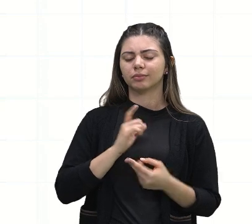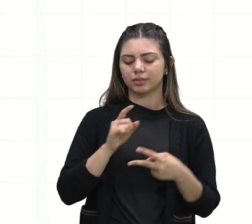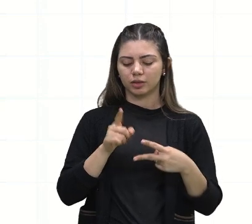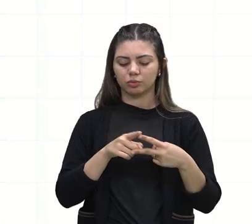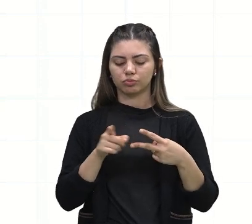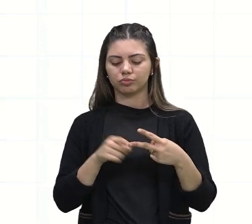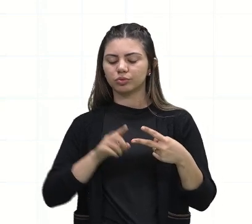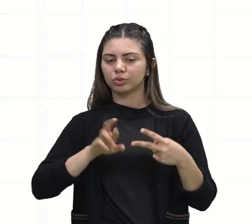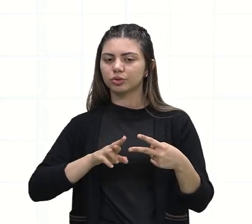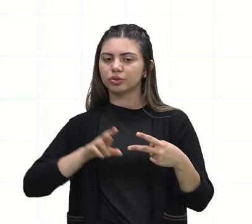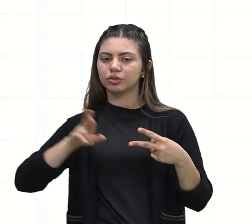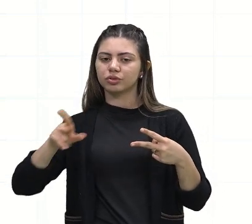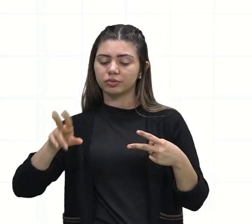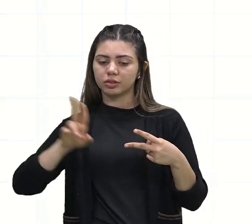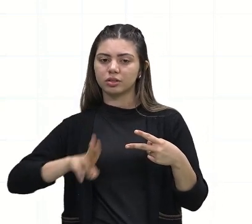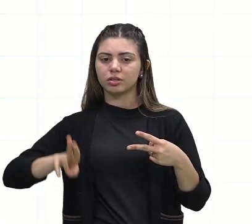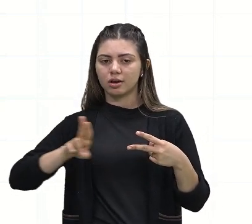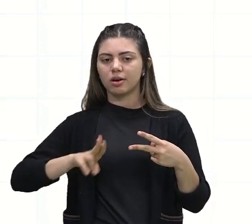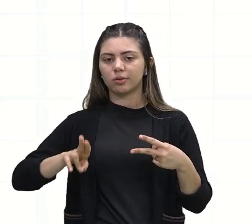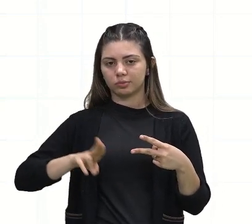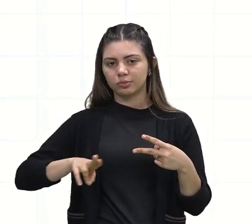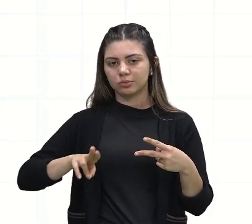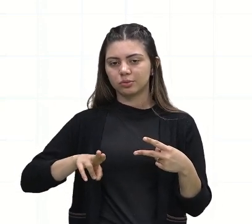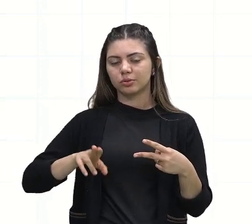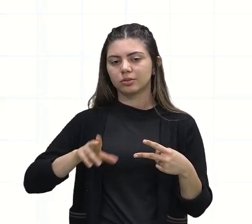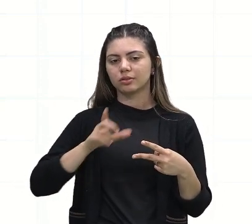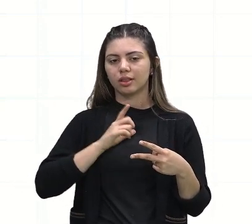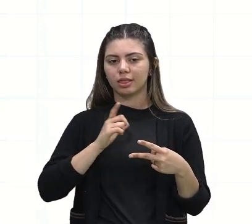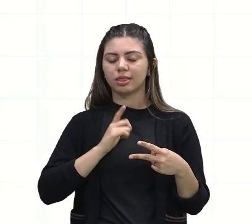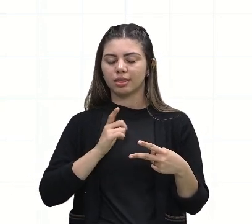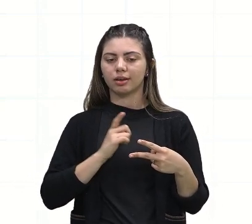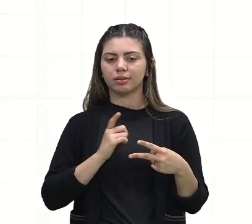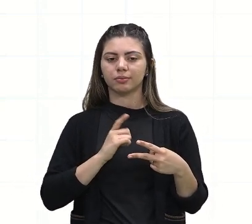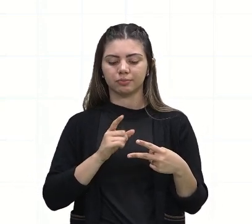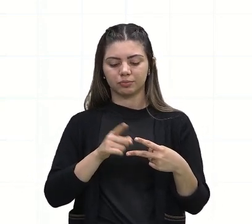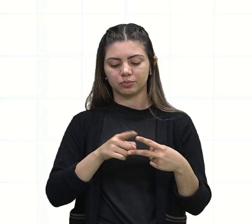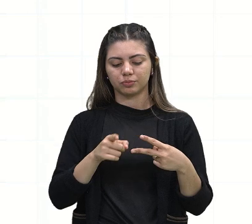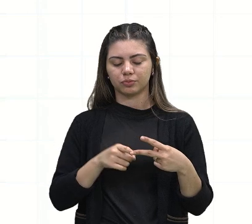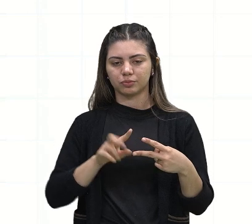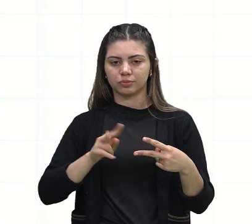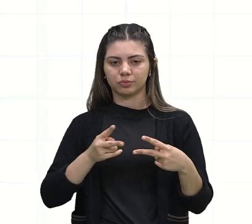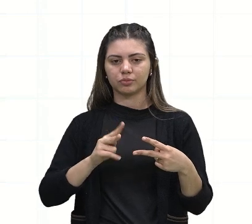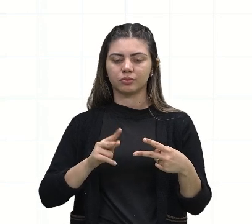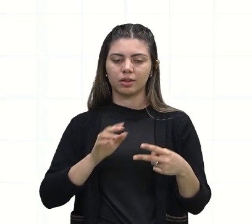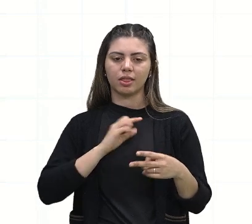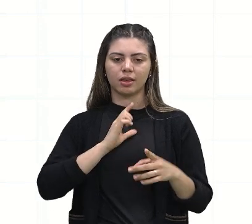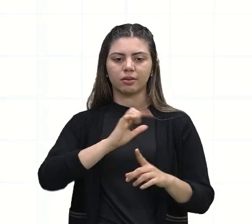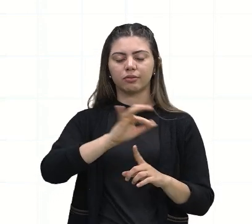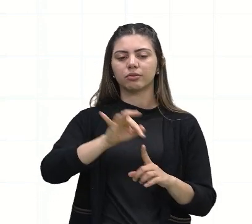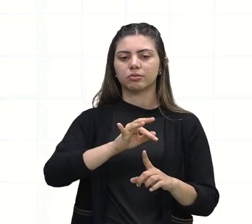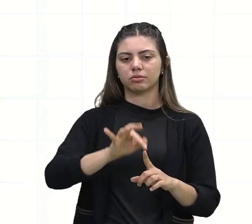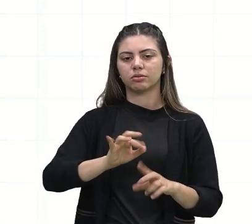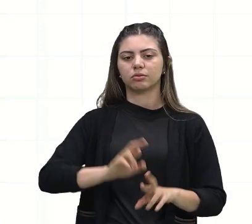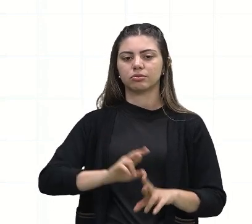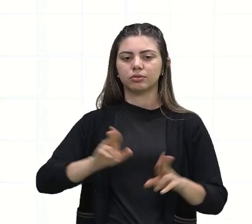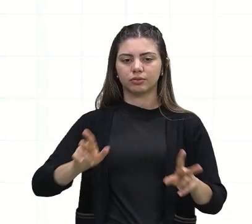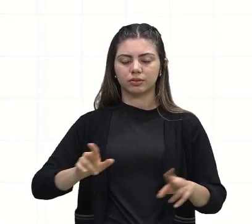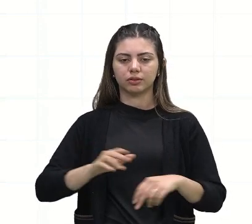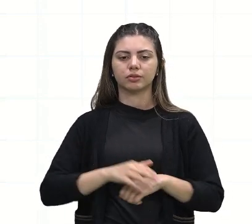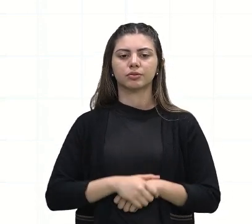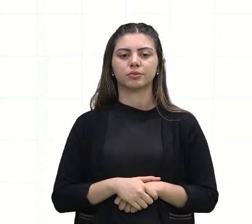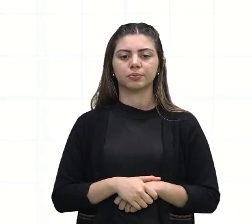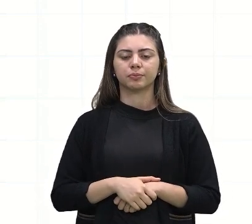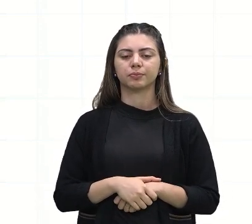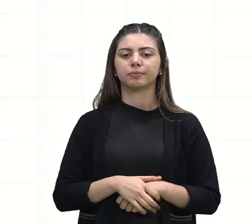diferença aí ao utilizar o artigo definido e o artigo indefinido. Como